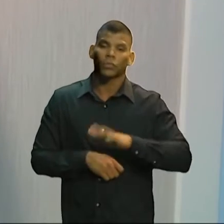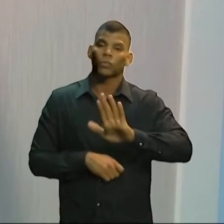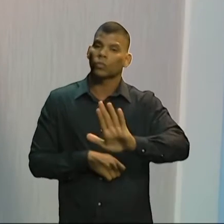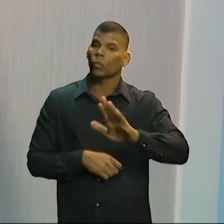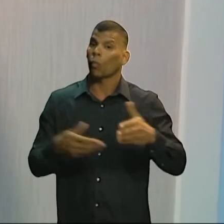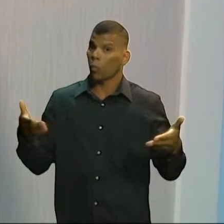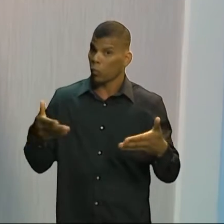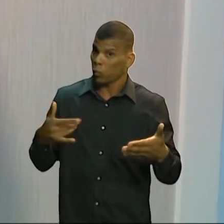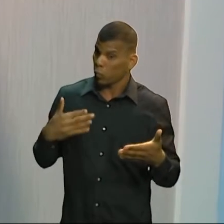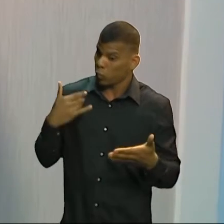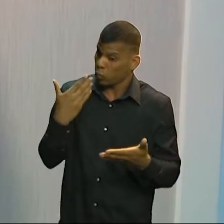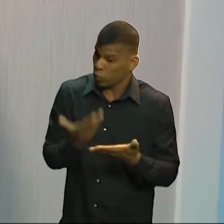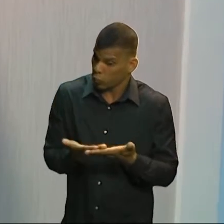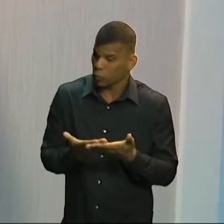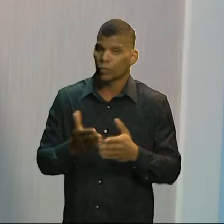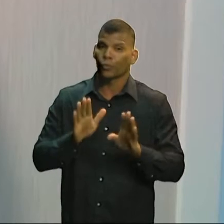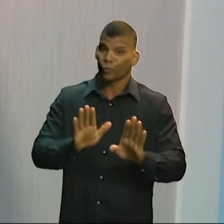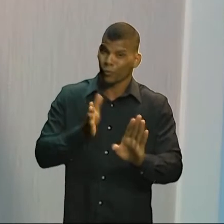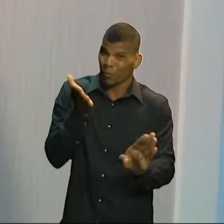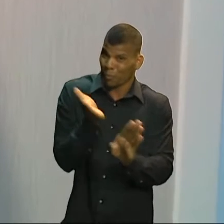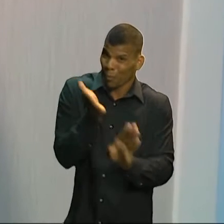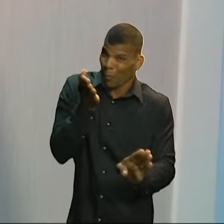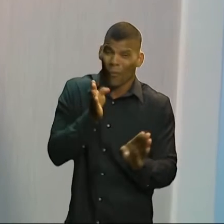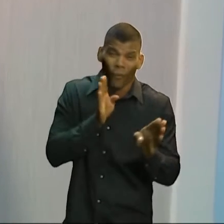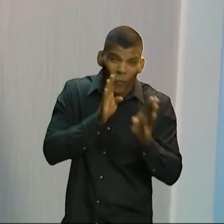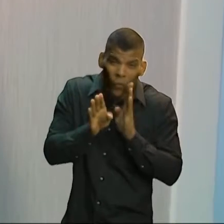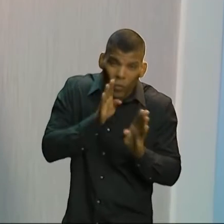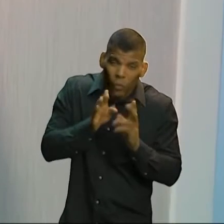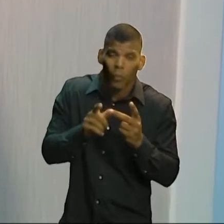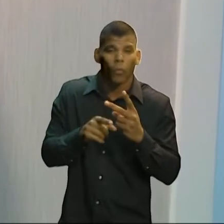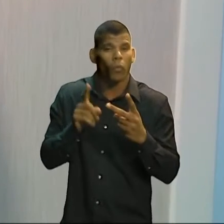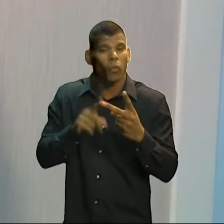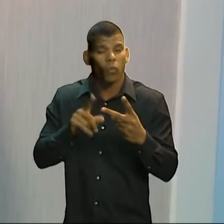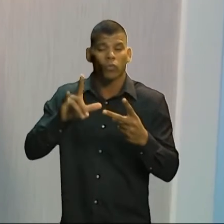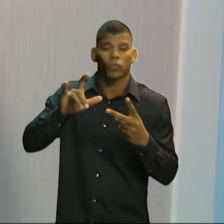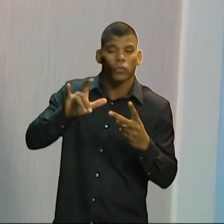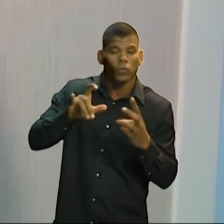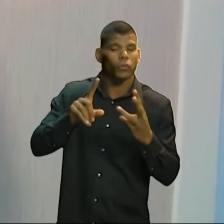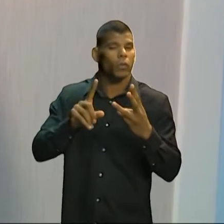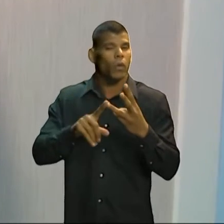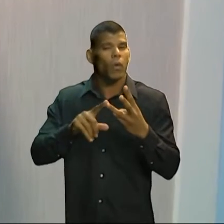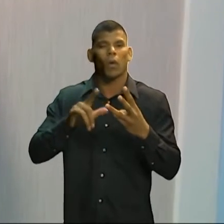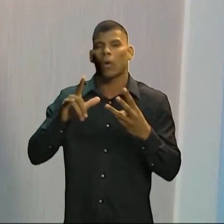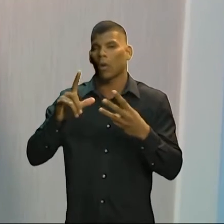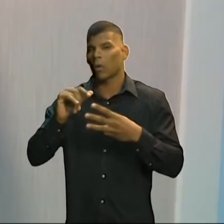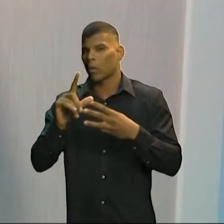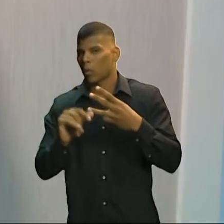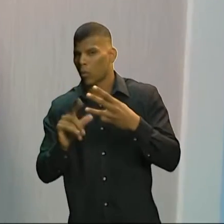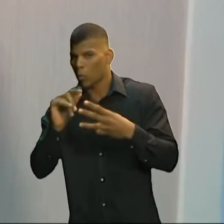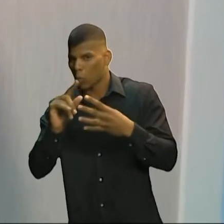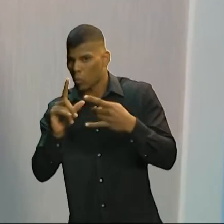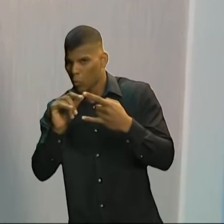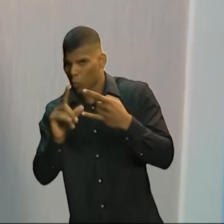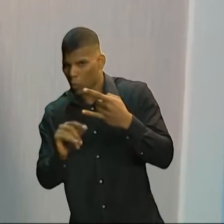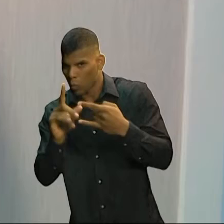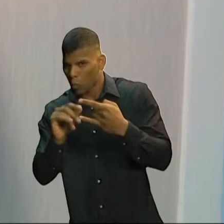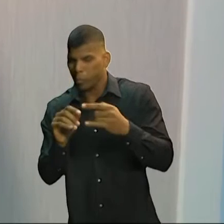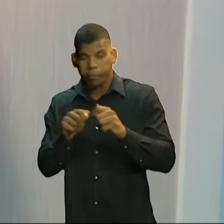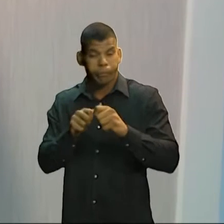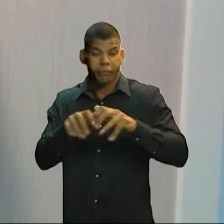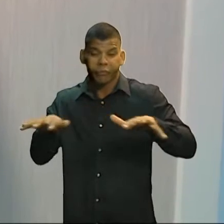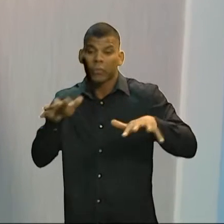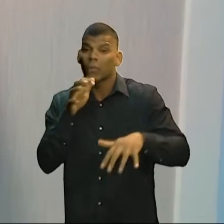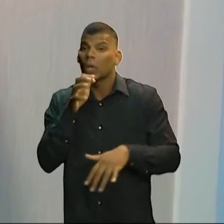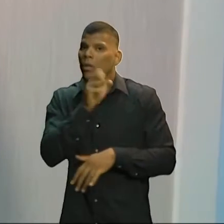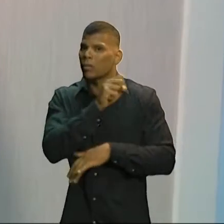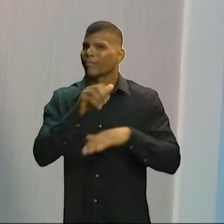Atualmente, contudo, com a propagação das redes sociais, esta divulgação das fake news se tornou muito mais